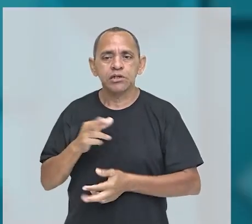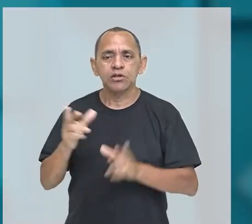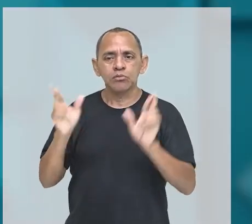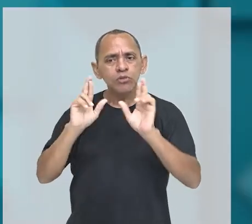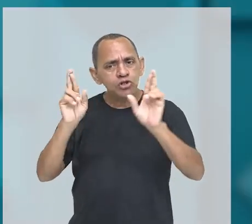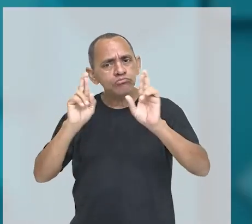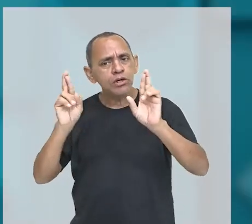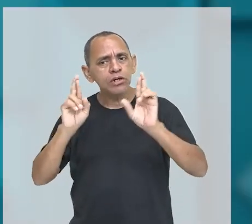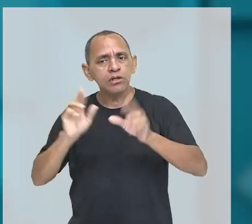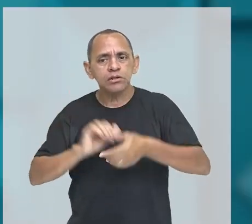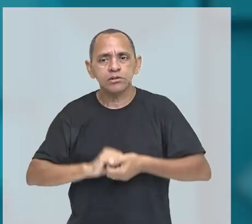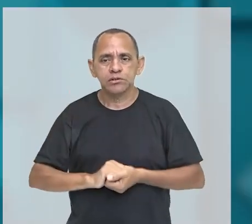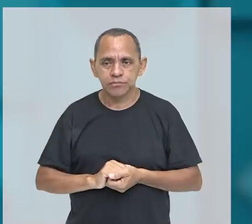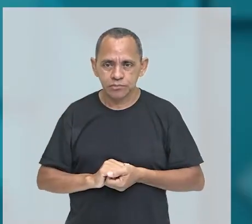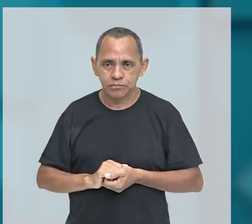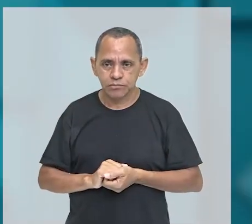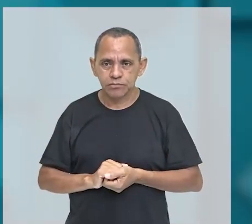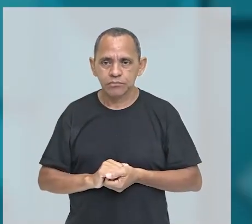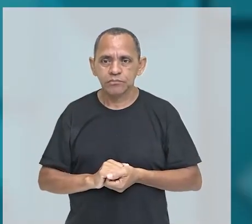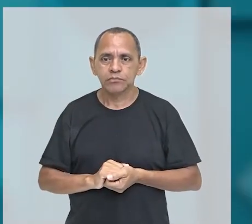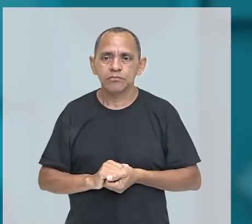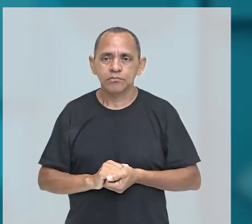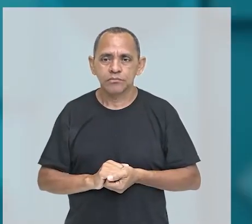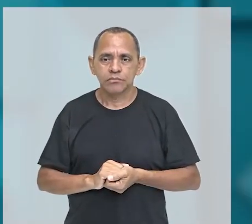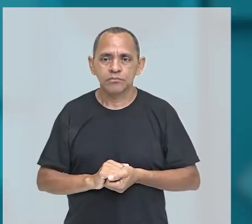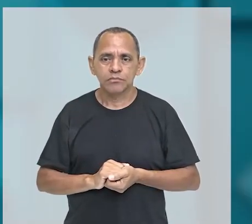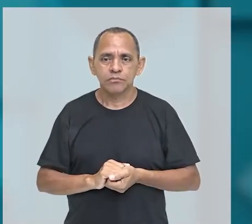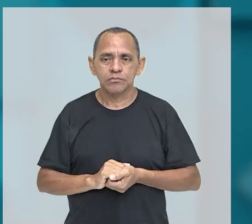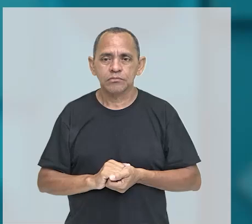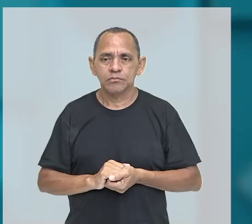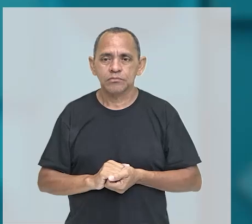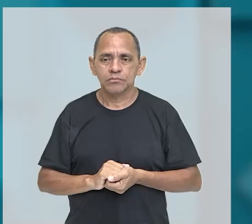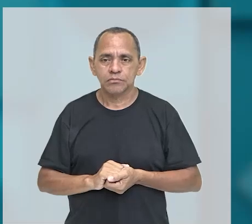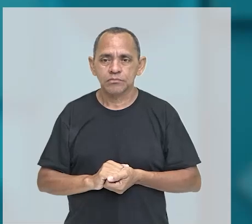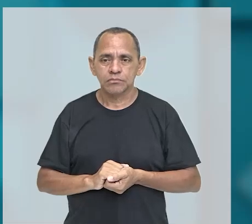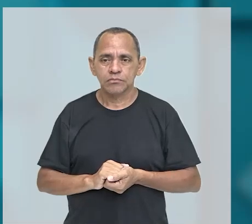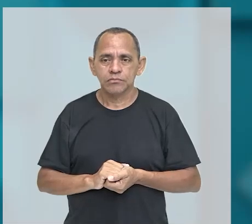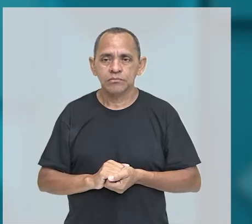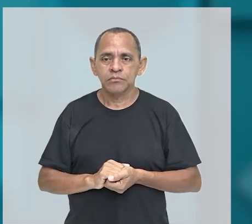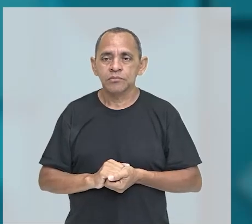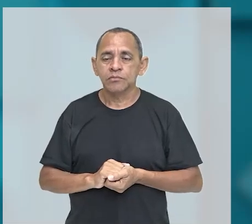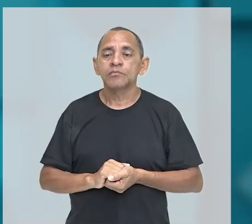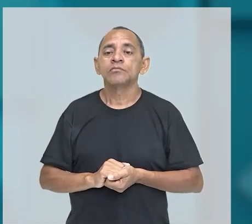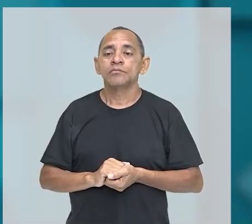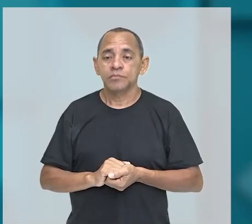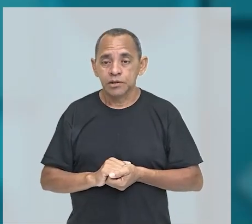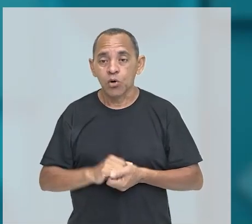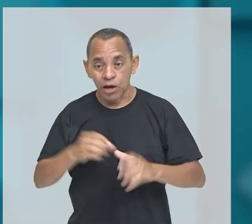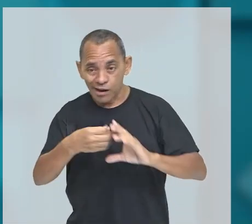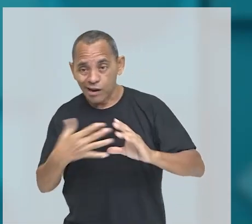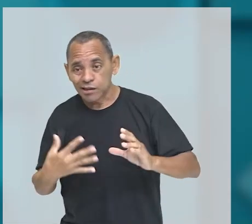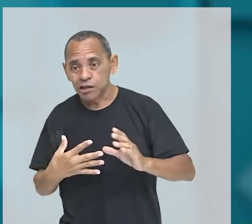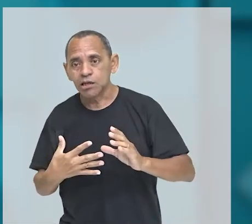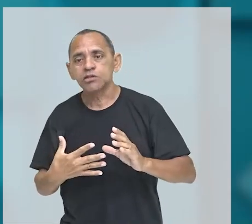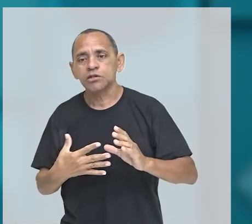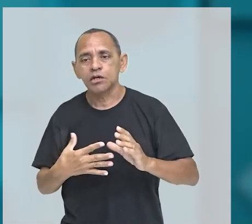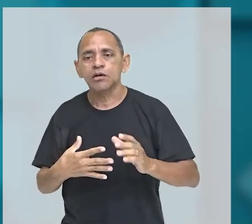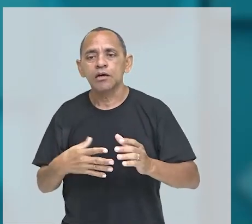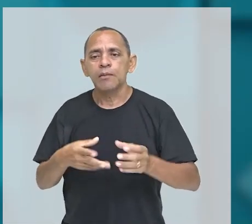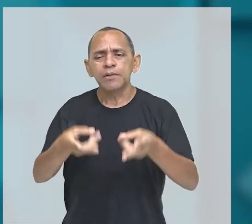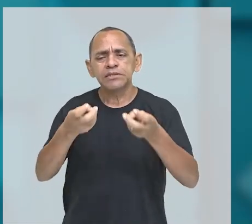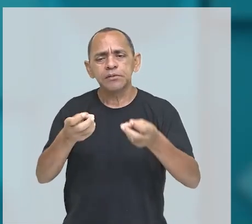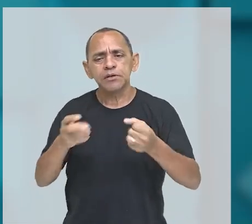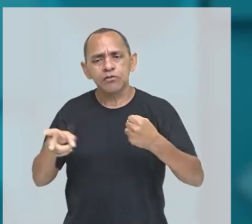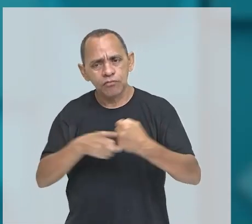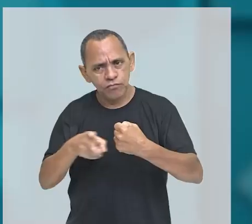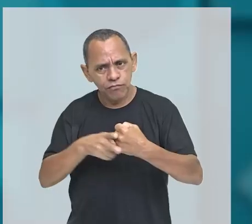muito, muito frágil, né, do que essa ação aconteça. Então, essa é uma das características. A oração no passado, a primeira oração,